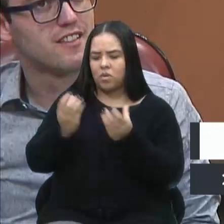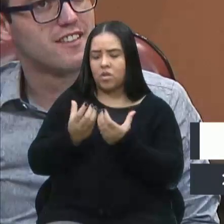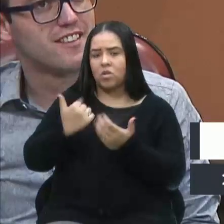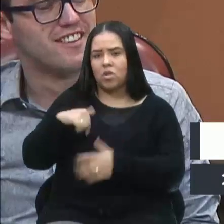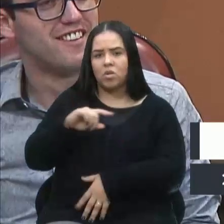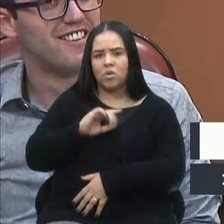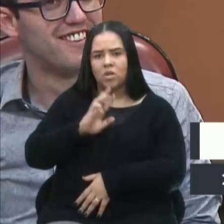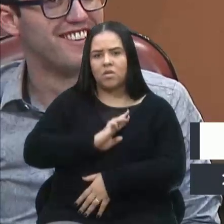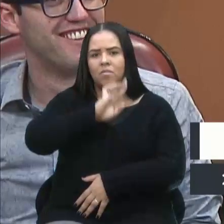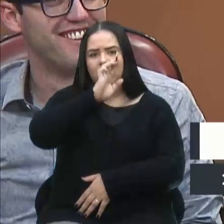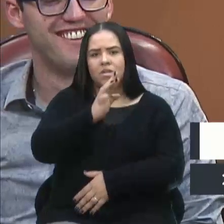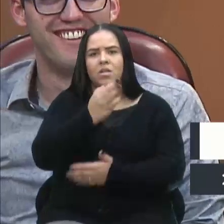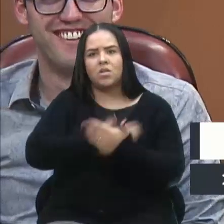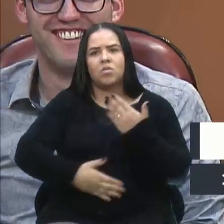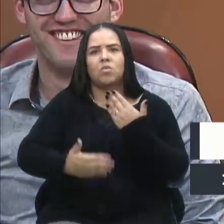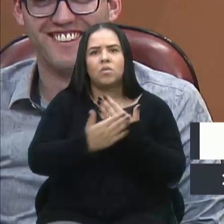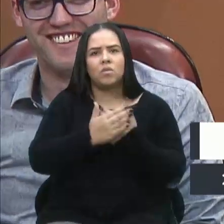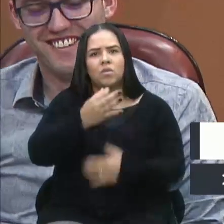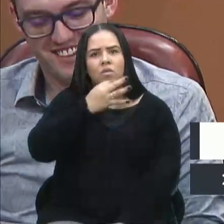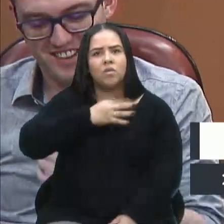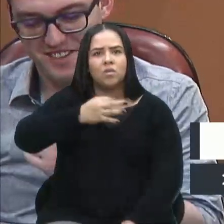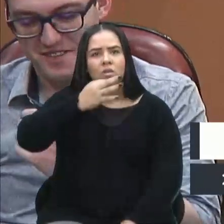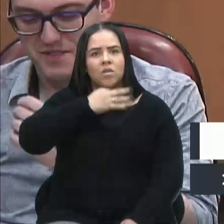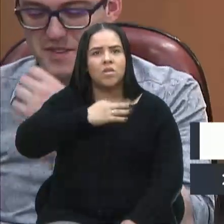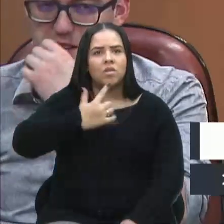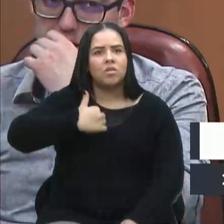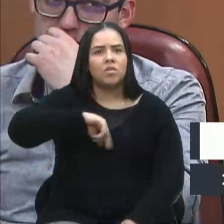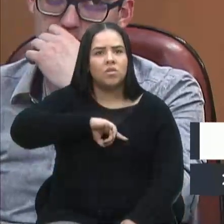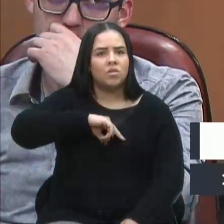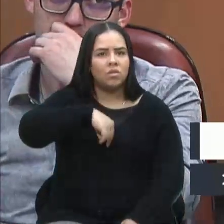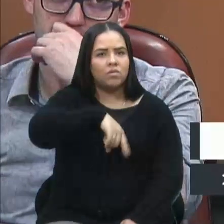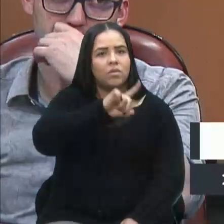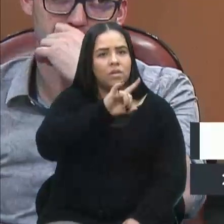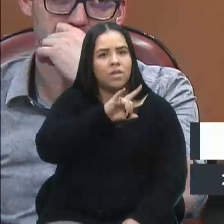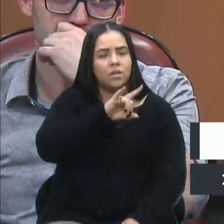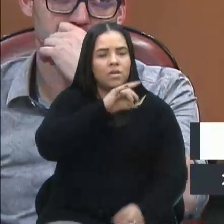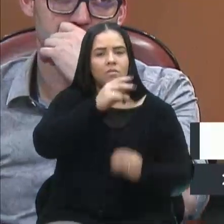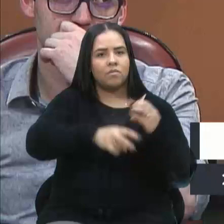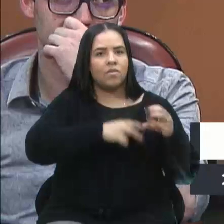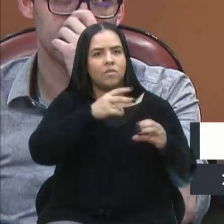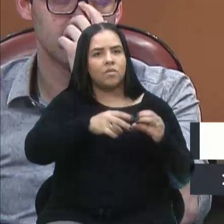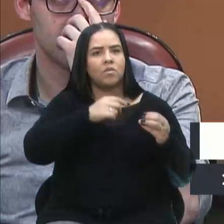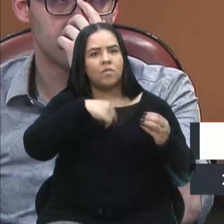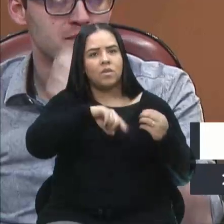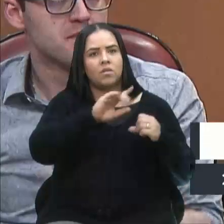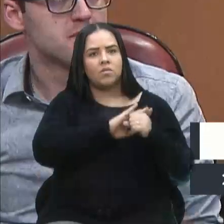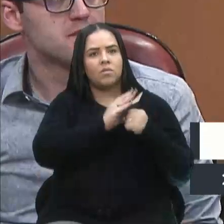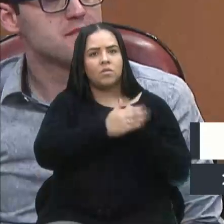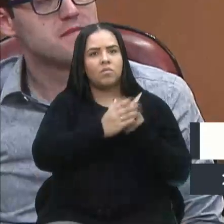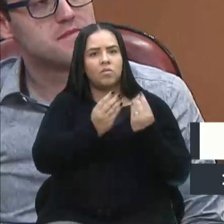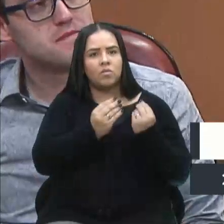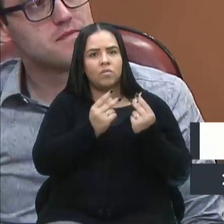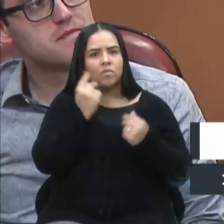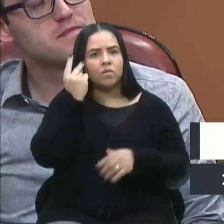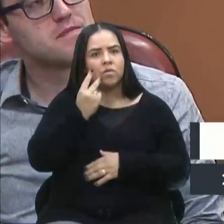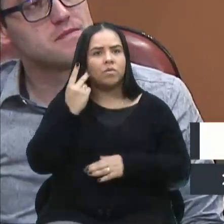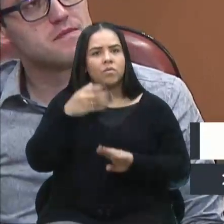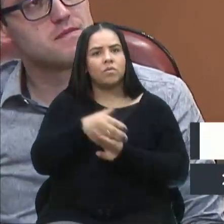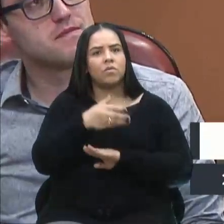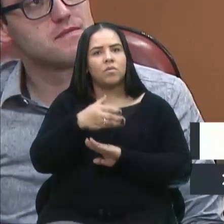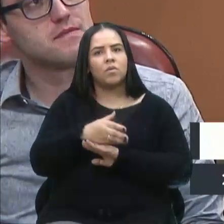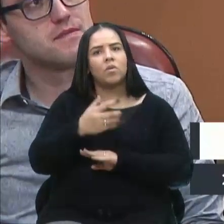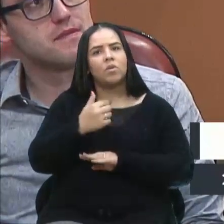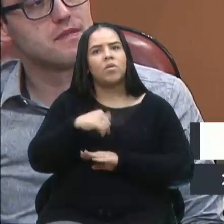somos representantes de toda Caxias do Sul. Quando a gente vai na Câmara, vai aos bairros, que muitos vereadores participam, tá? Lá a